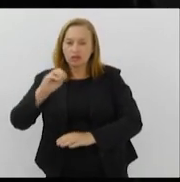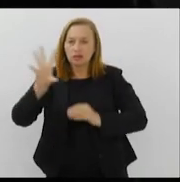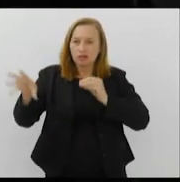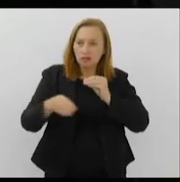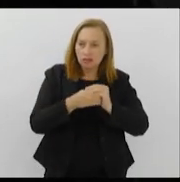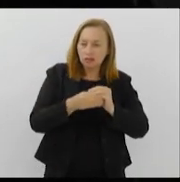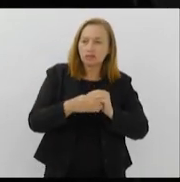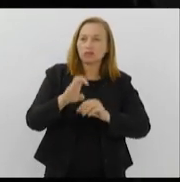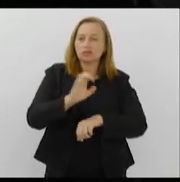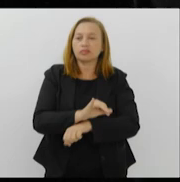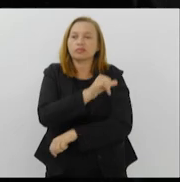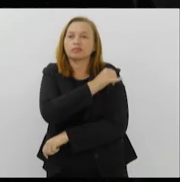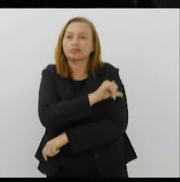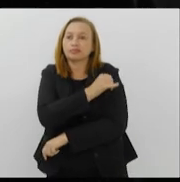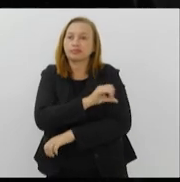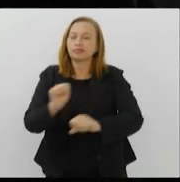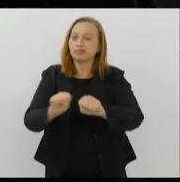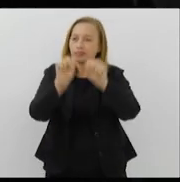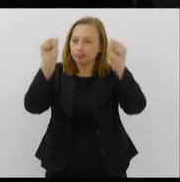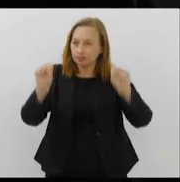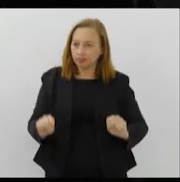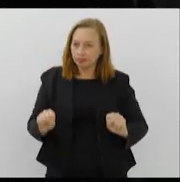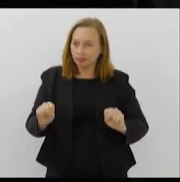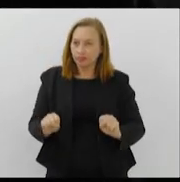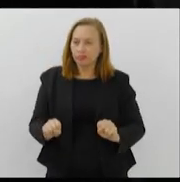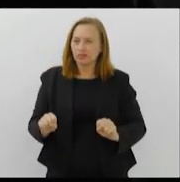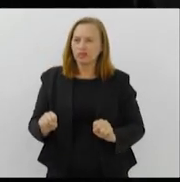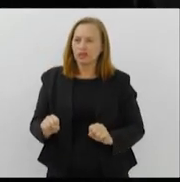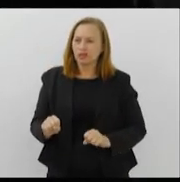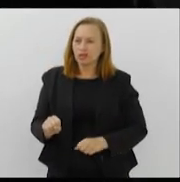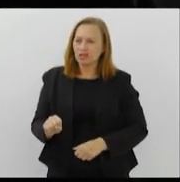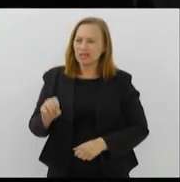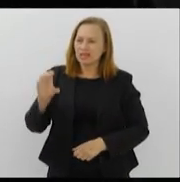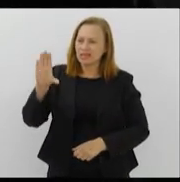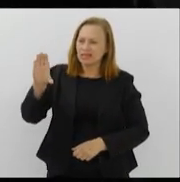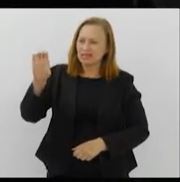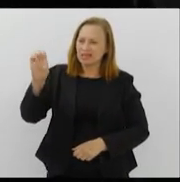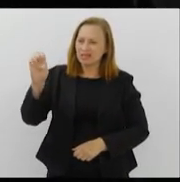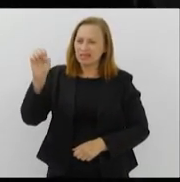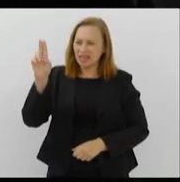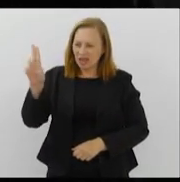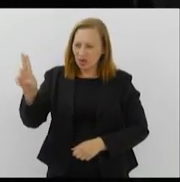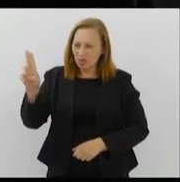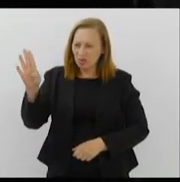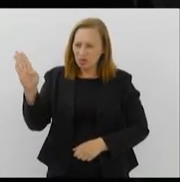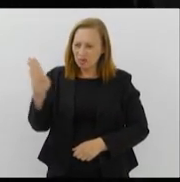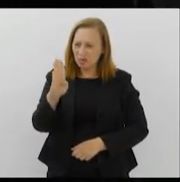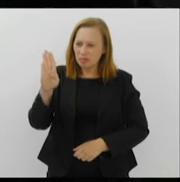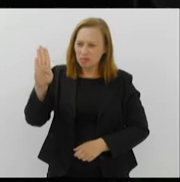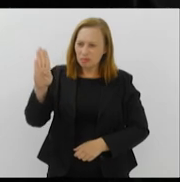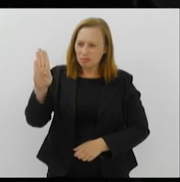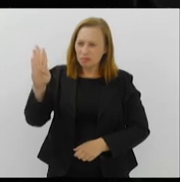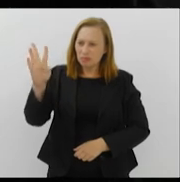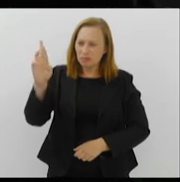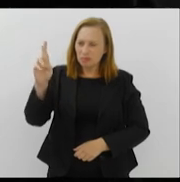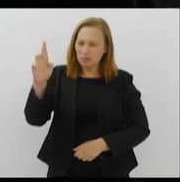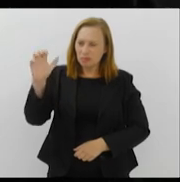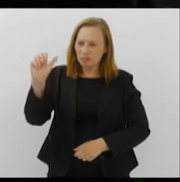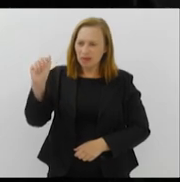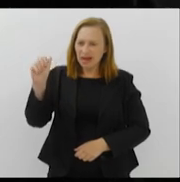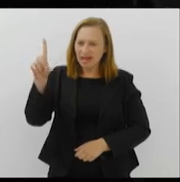Rio de Janeiro, o sistema Cell Broadcast. E desde que a minha lei foi sancionada, eu